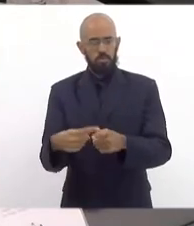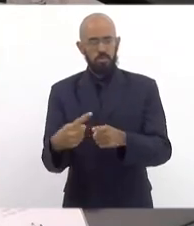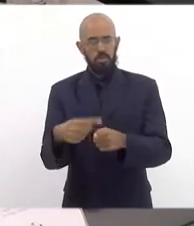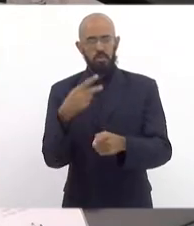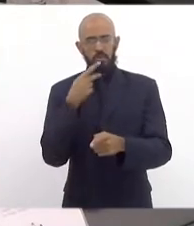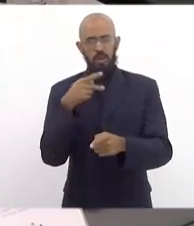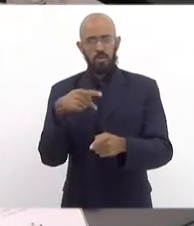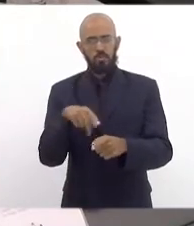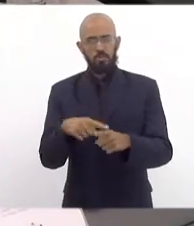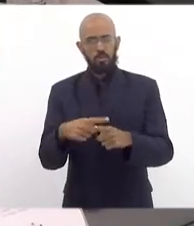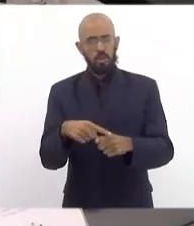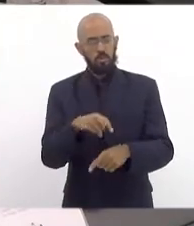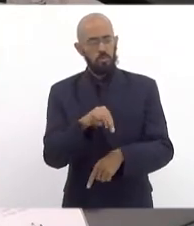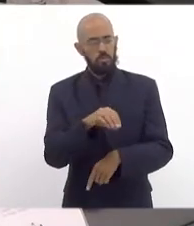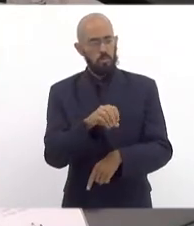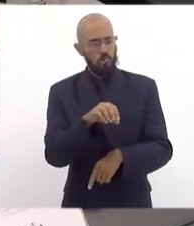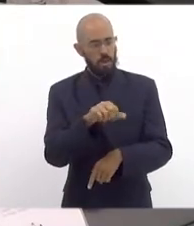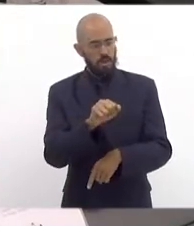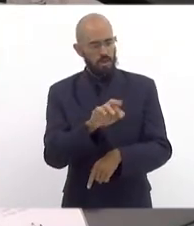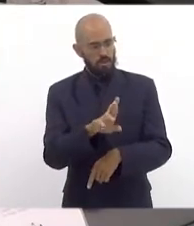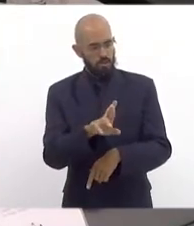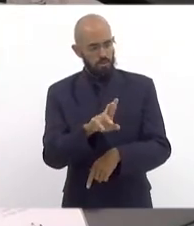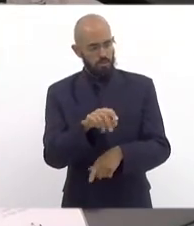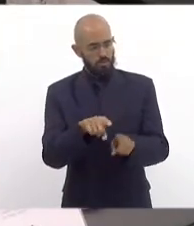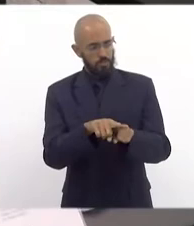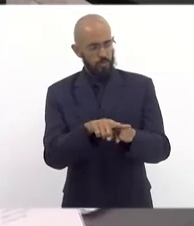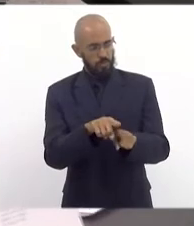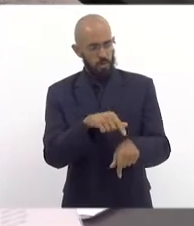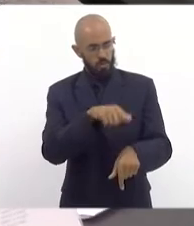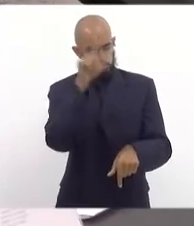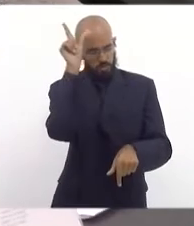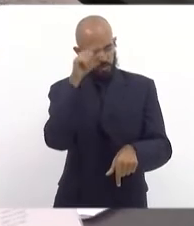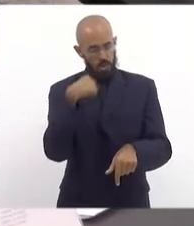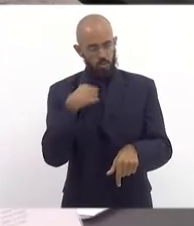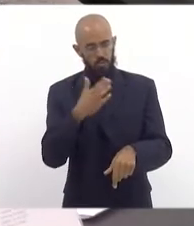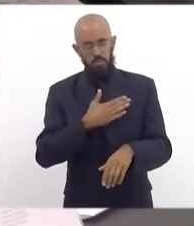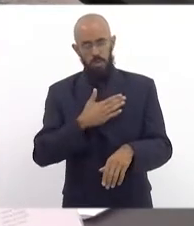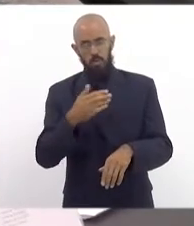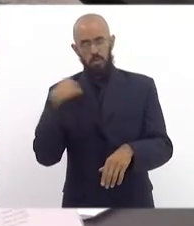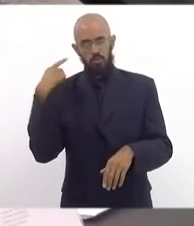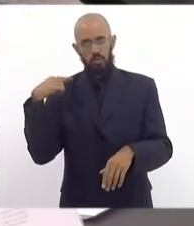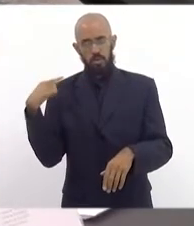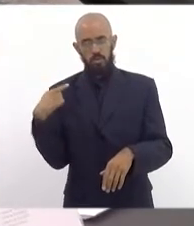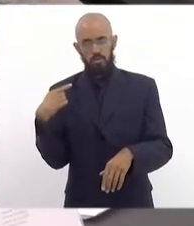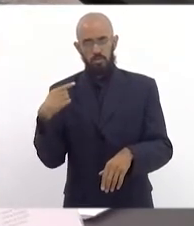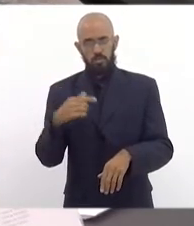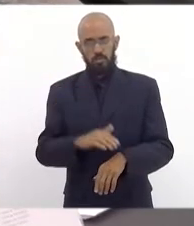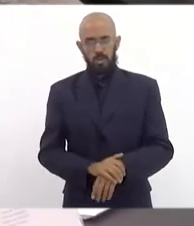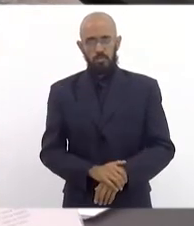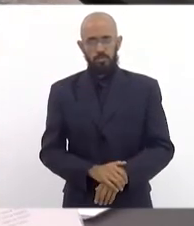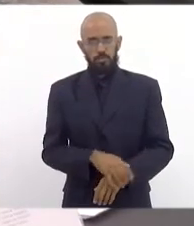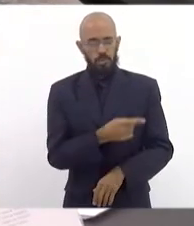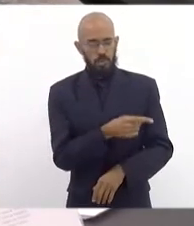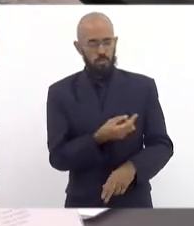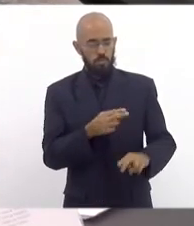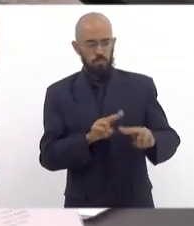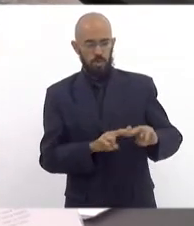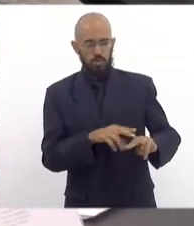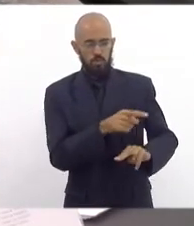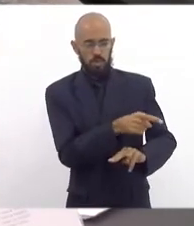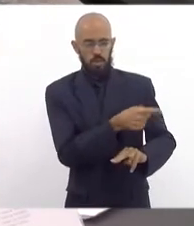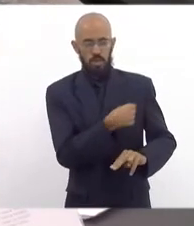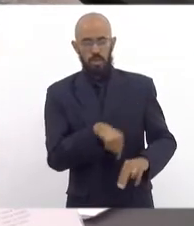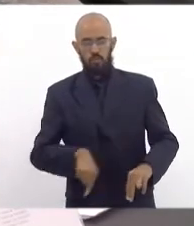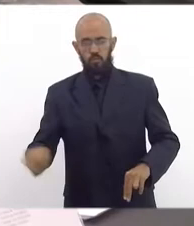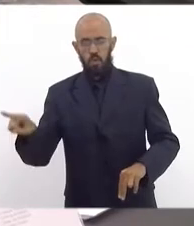Moacir foi meu testemunho e o Deputado Luiz Paulo meu advogado eu no cárcere o tempo o Deputado Luiz Paulo